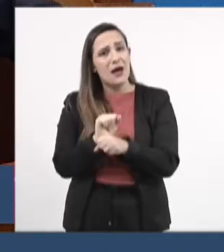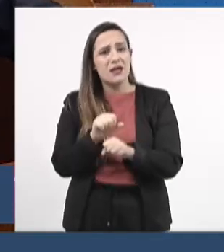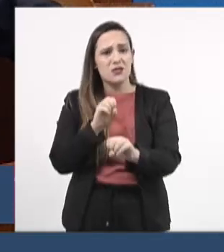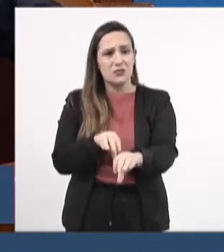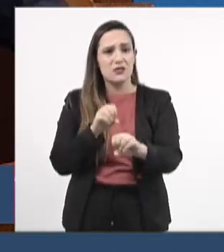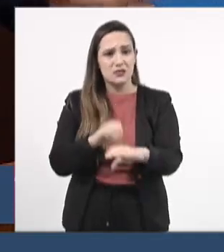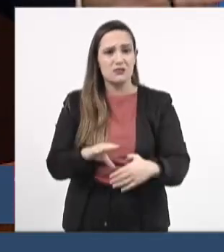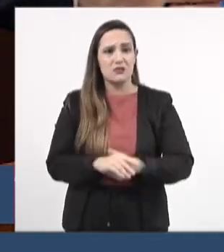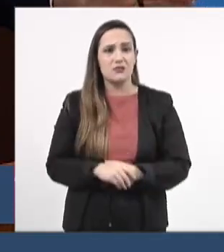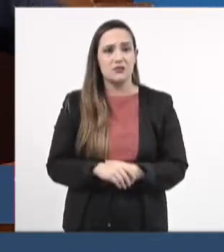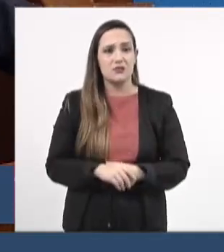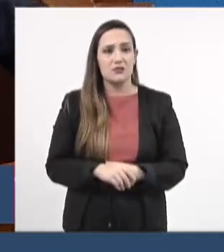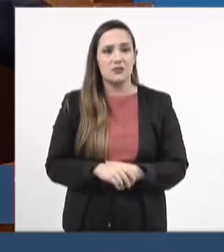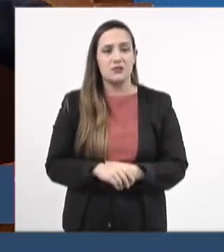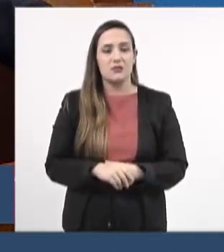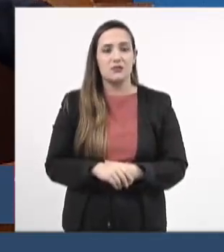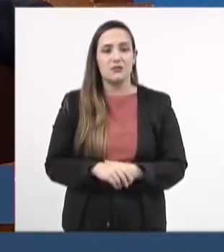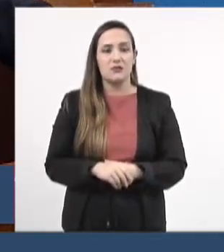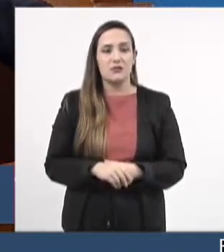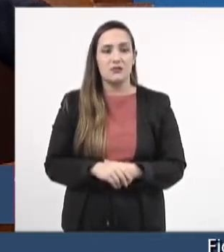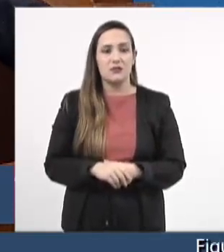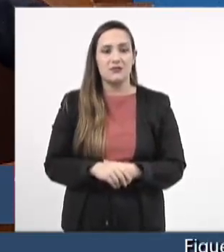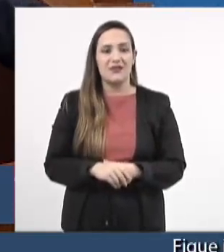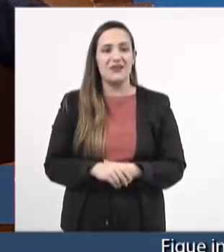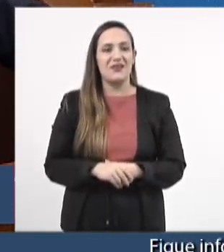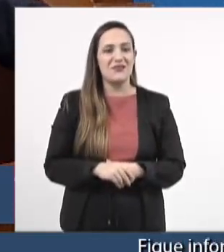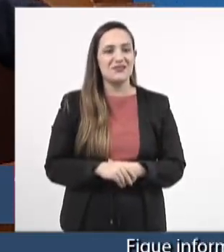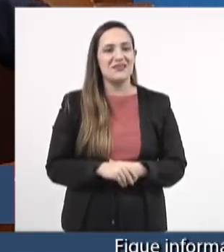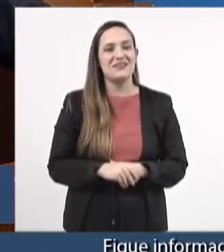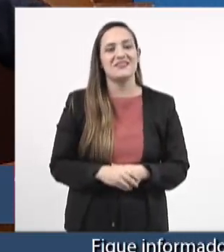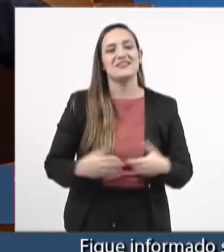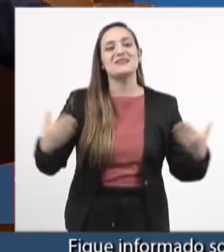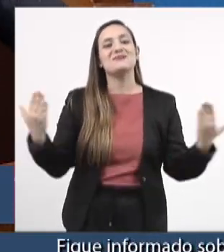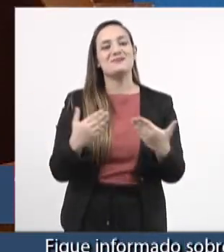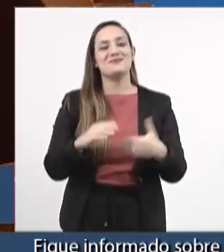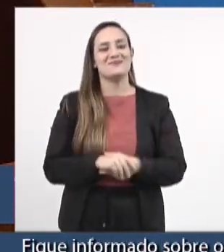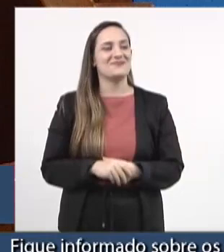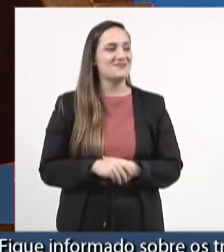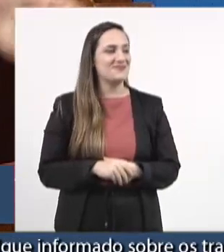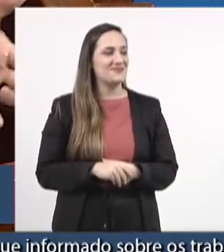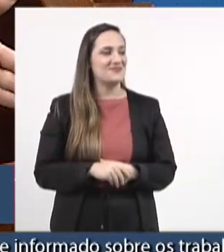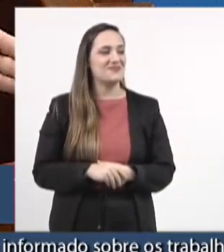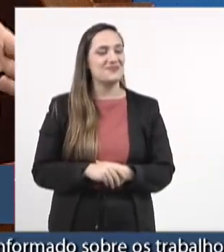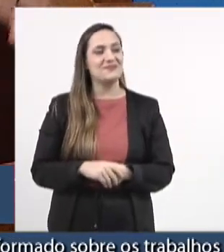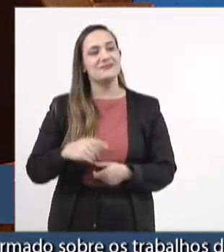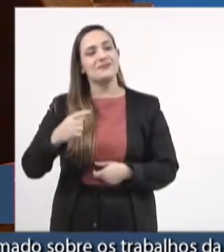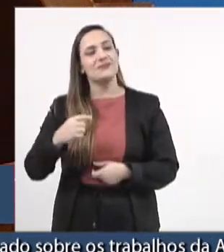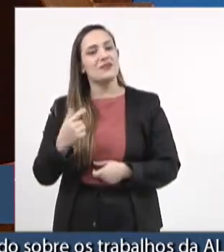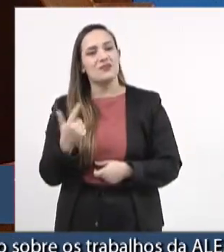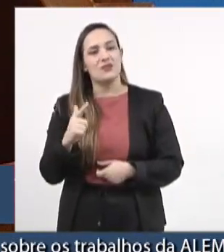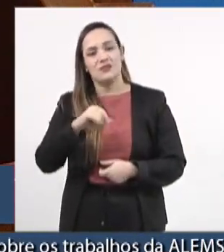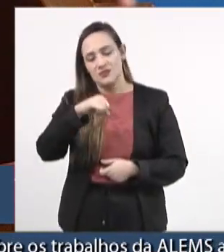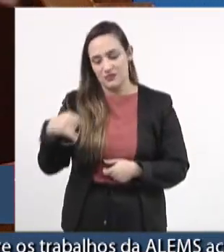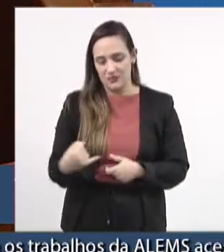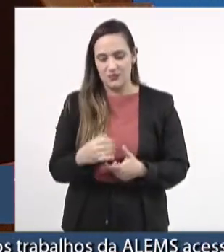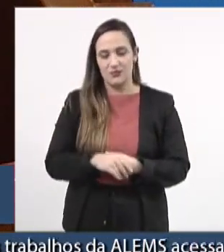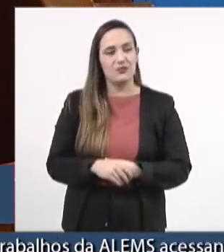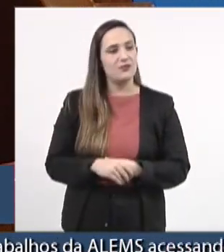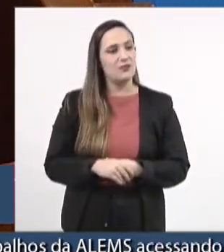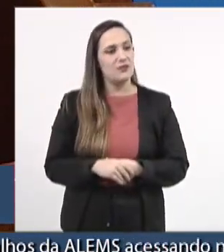acontecer. Impedir a educação, impedir que os alunos tenham a oportunidade de conhecer